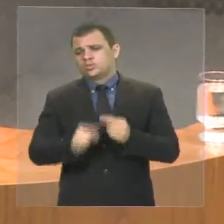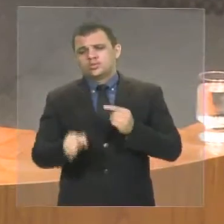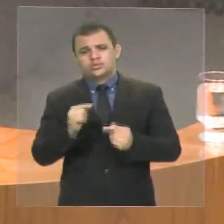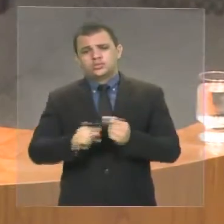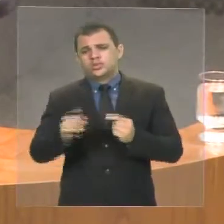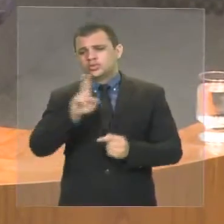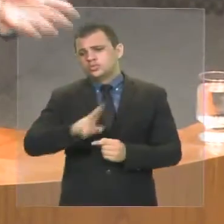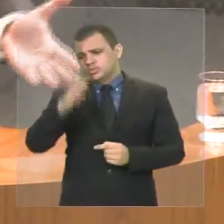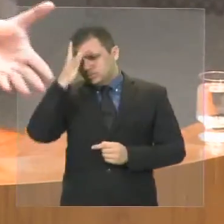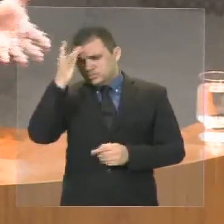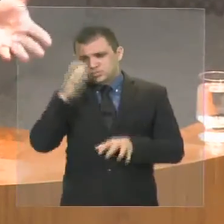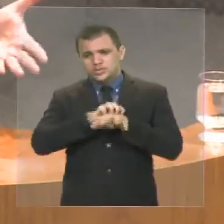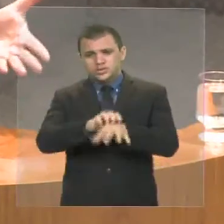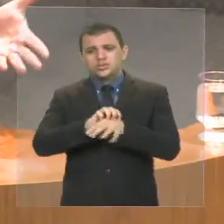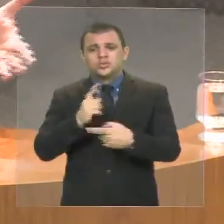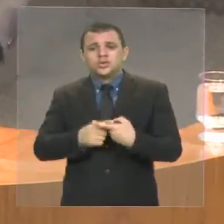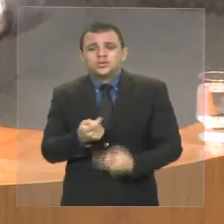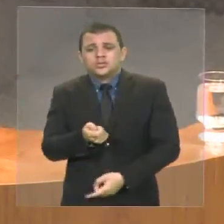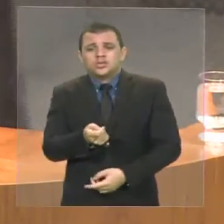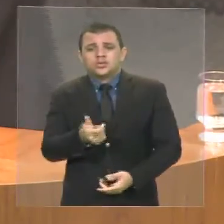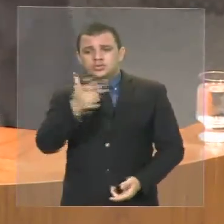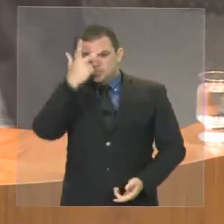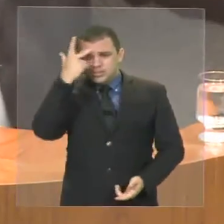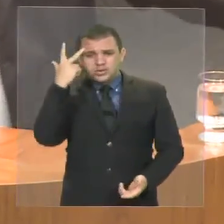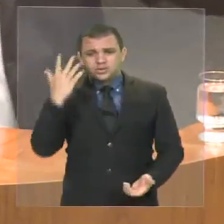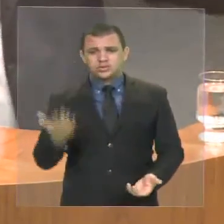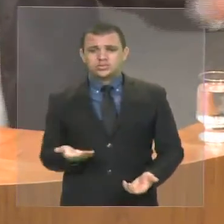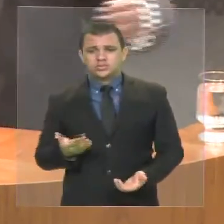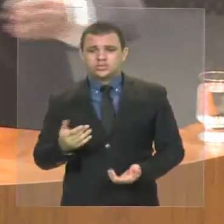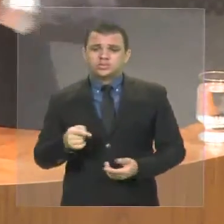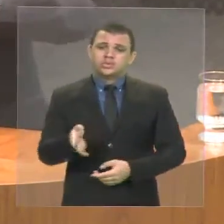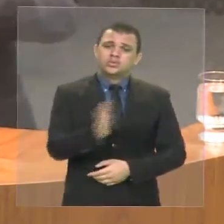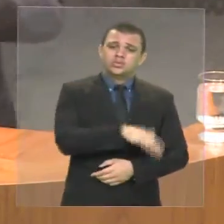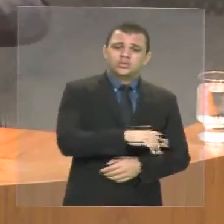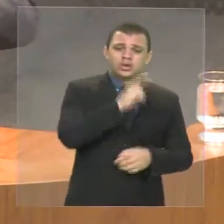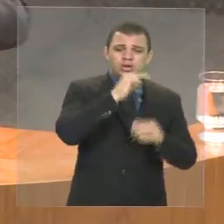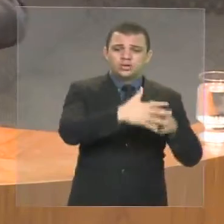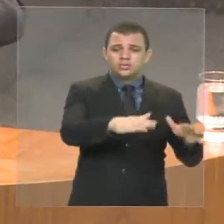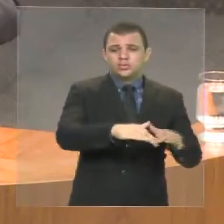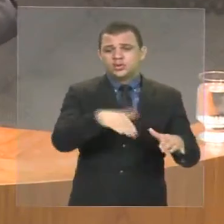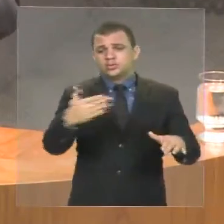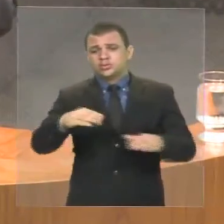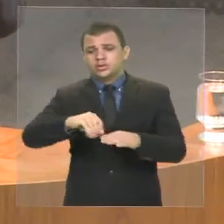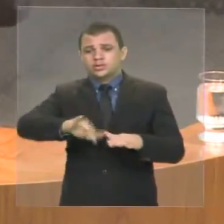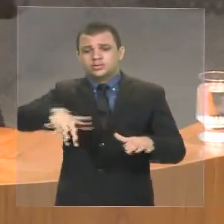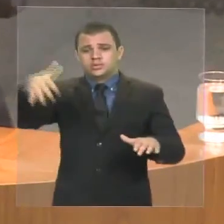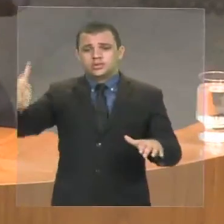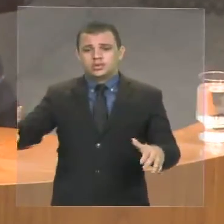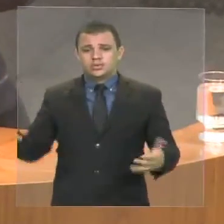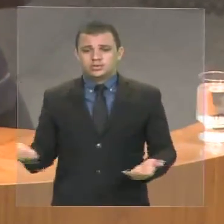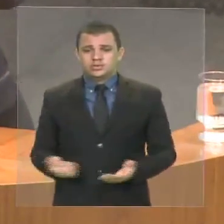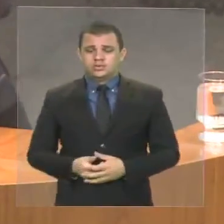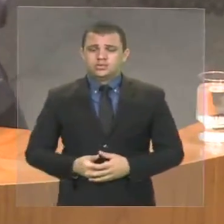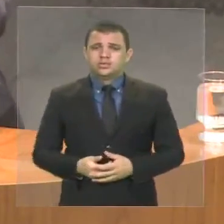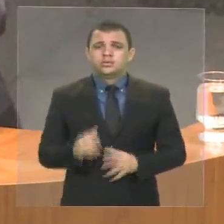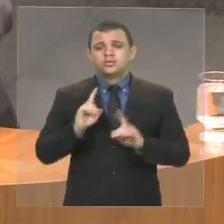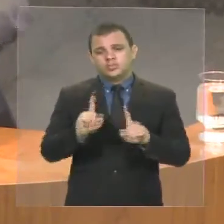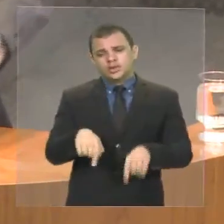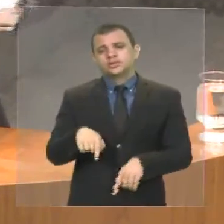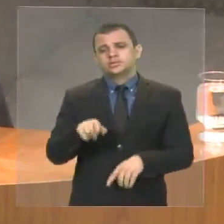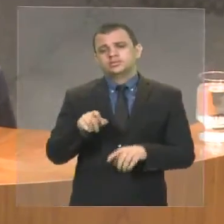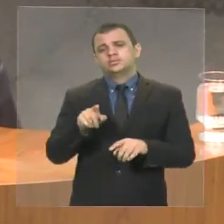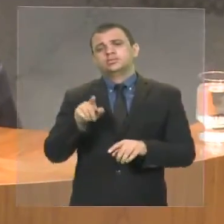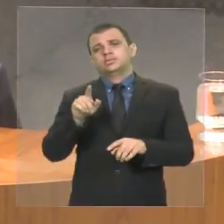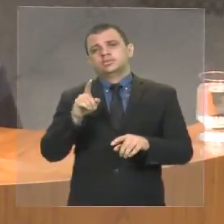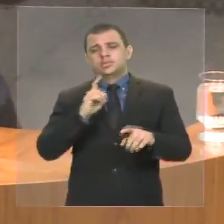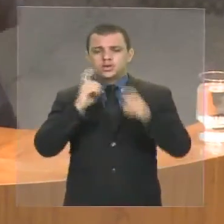massa, porque não tem nem gente para transportar. De um lado é mar, do outro lado é duna. Mas esse é um debate técnico que eu queria